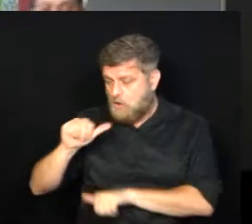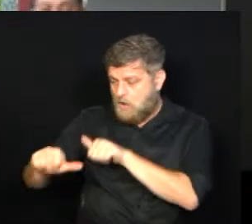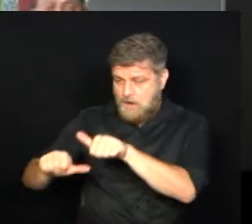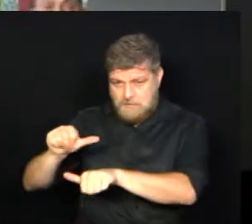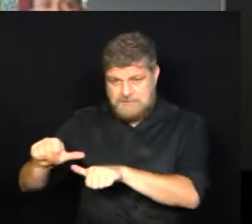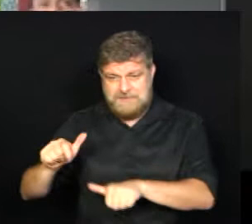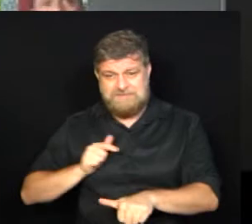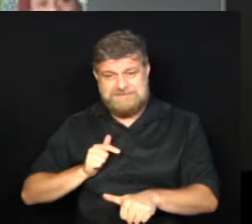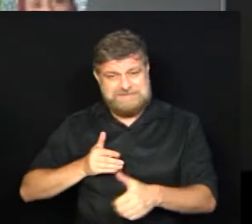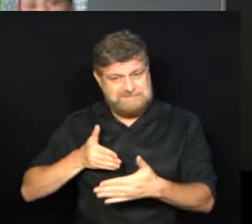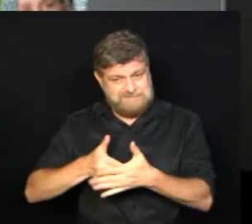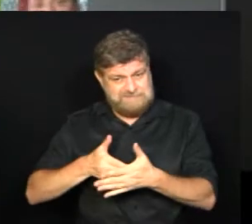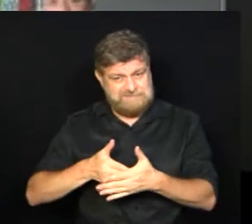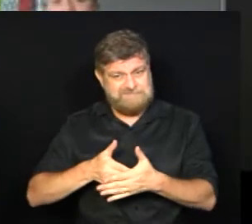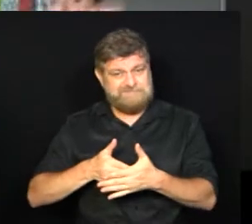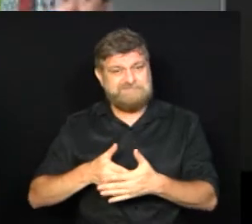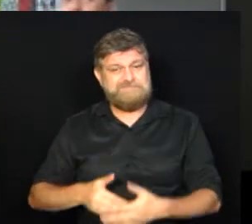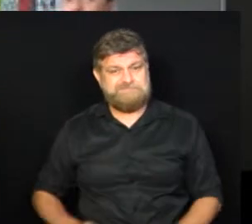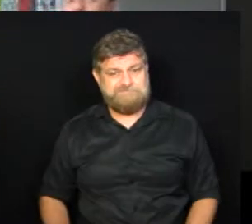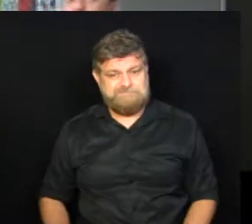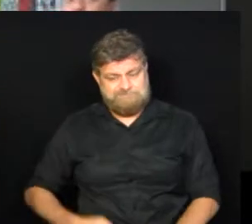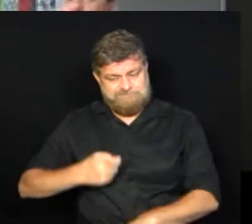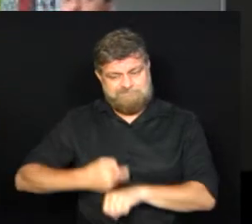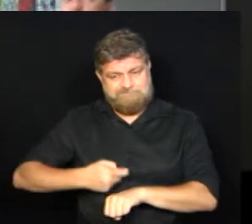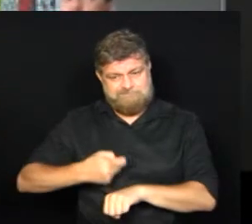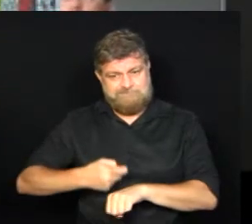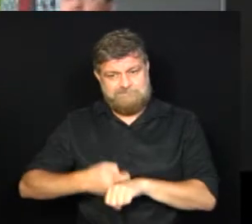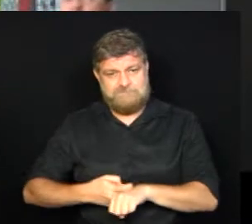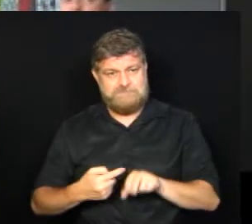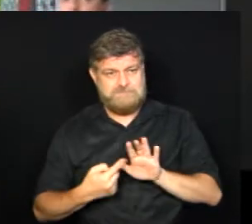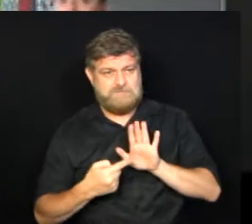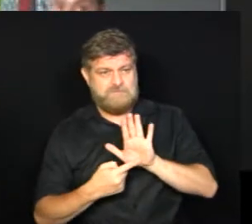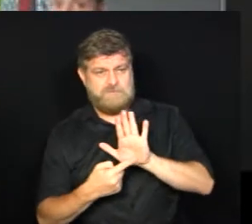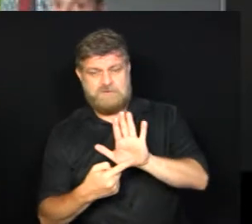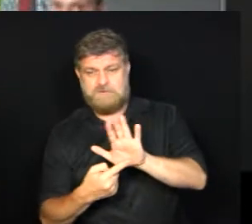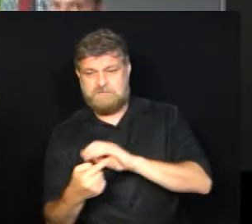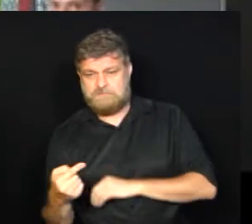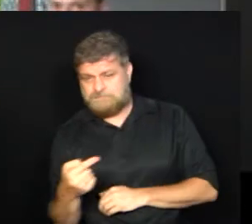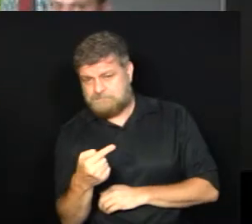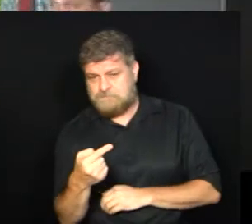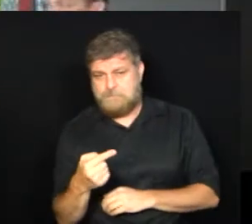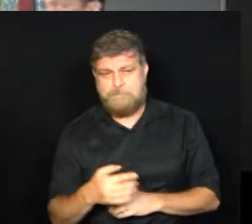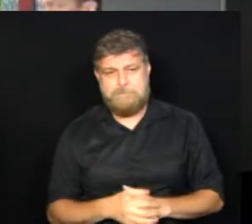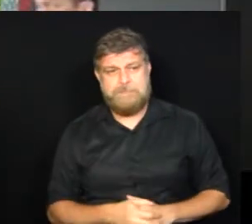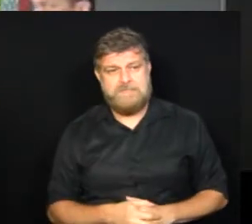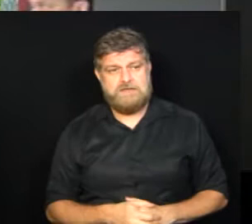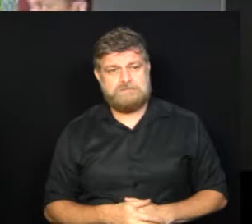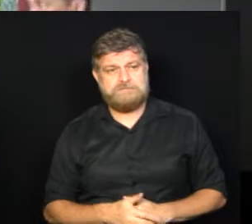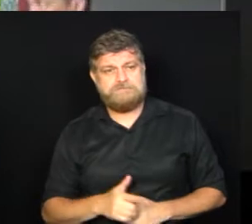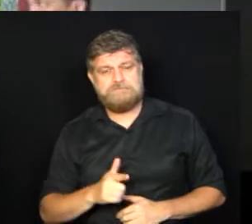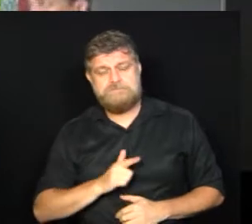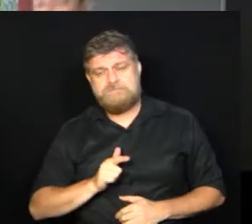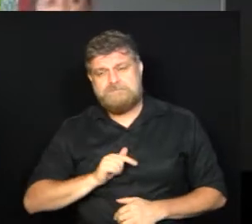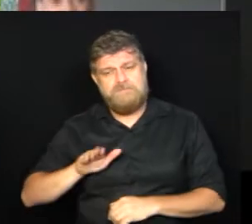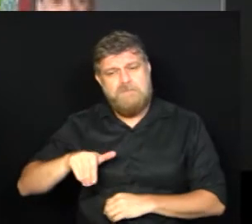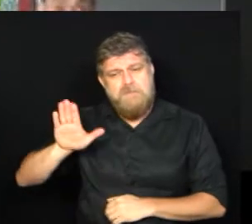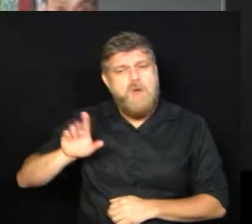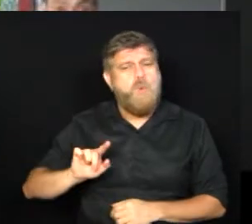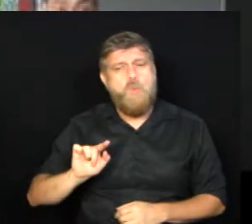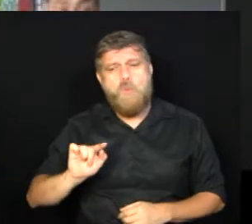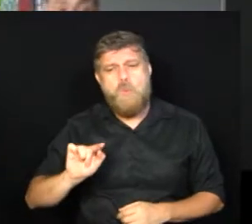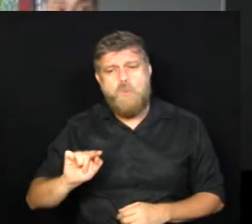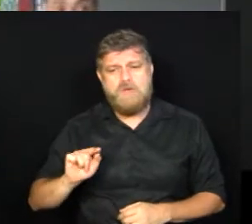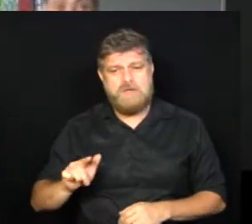ficam mais rigorosas, como eu vou mostrar em seguida. Além disso,